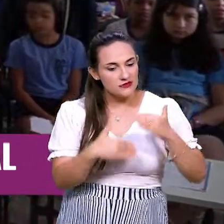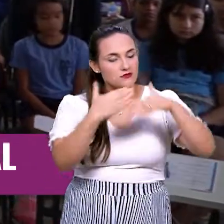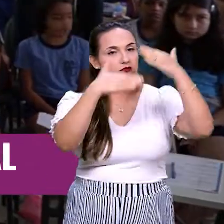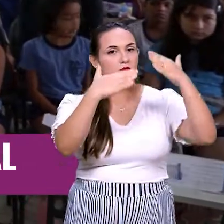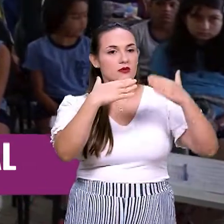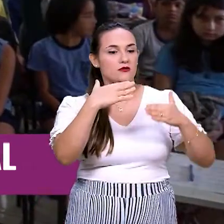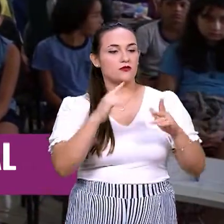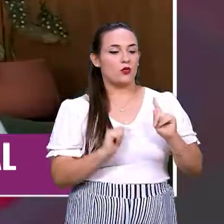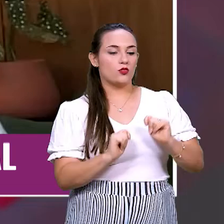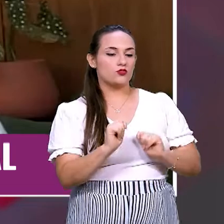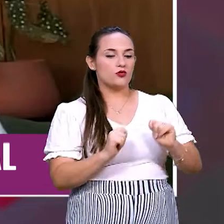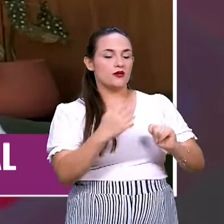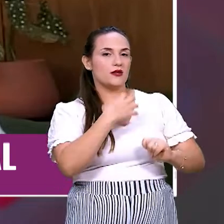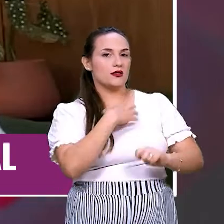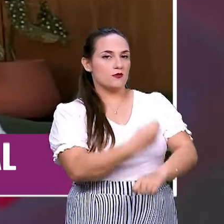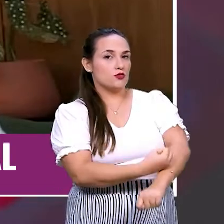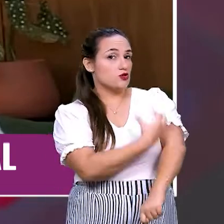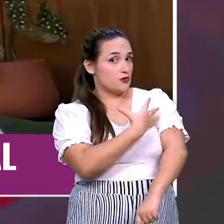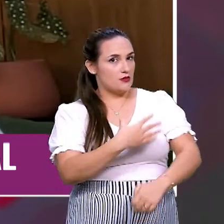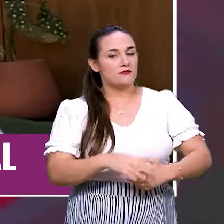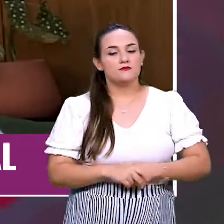questões socioemocionais.